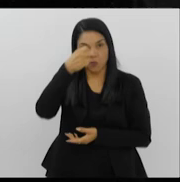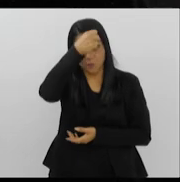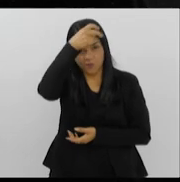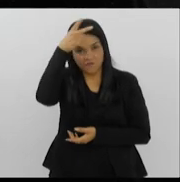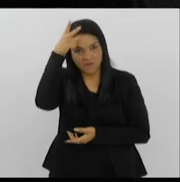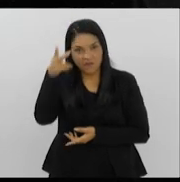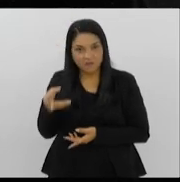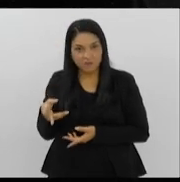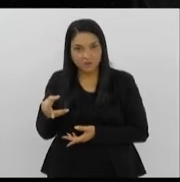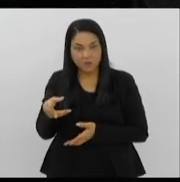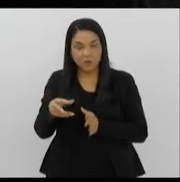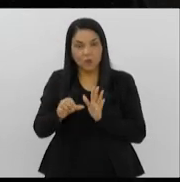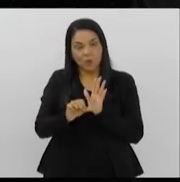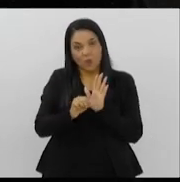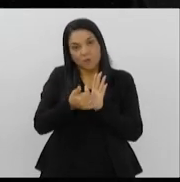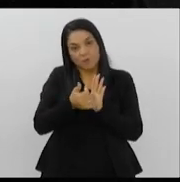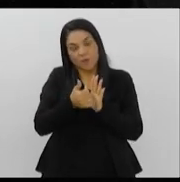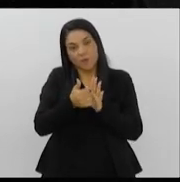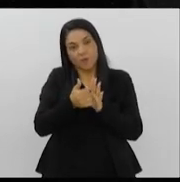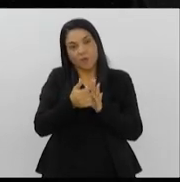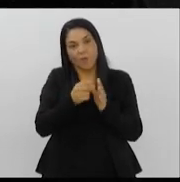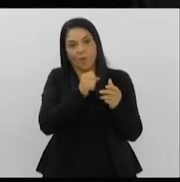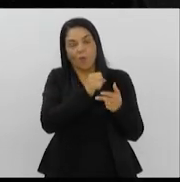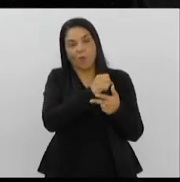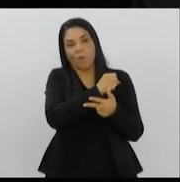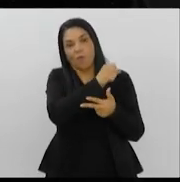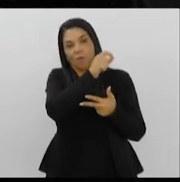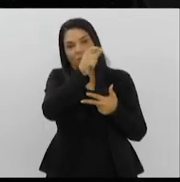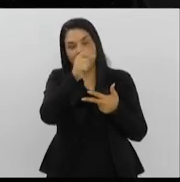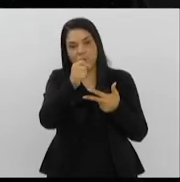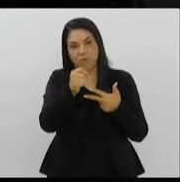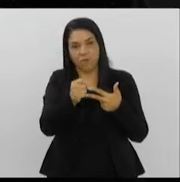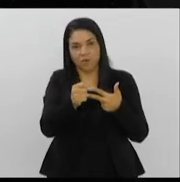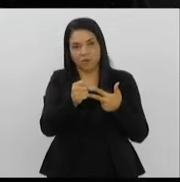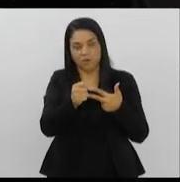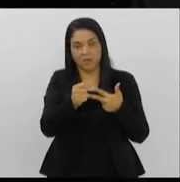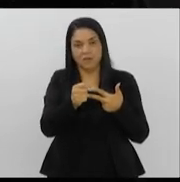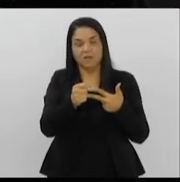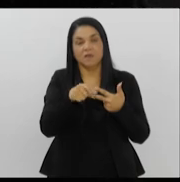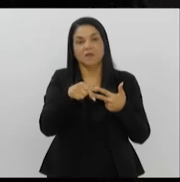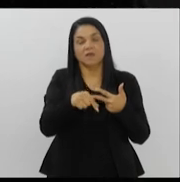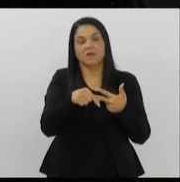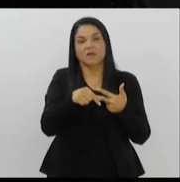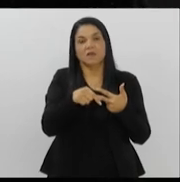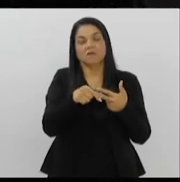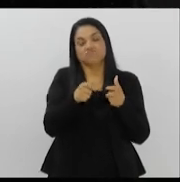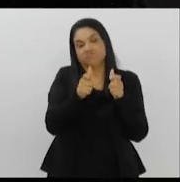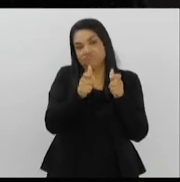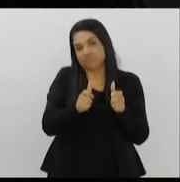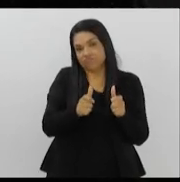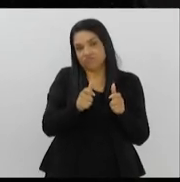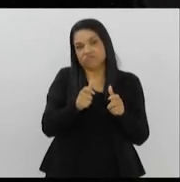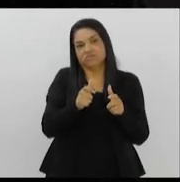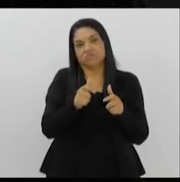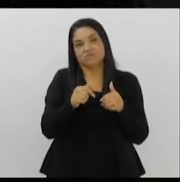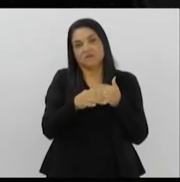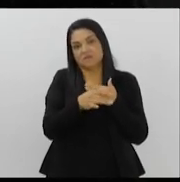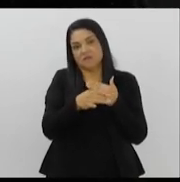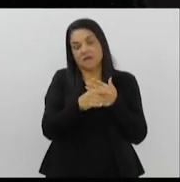você elege o poder local, para depois o poder estadual e